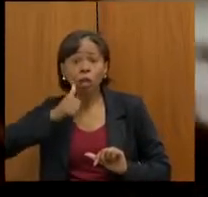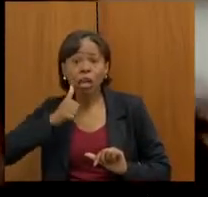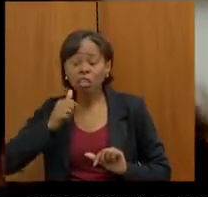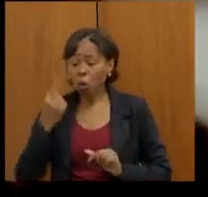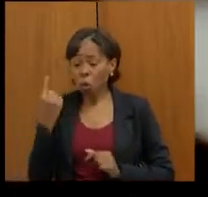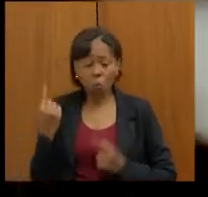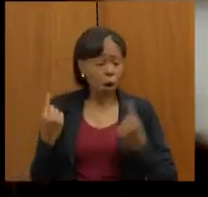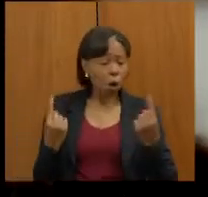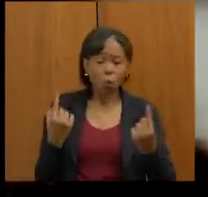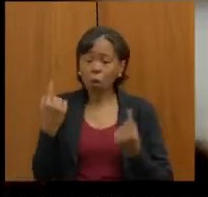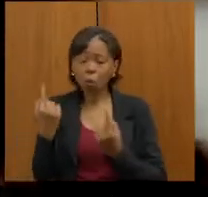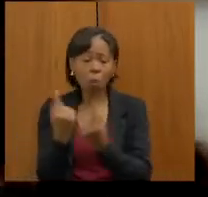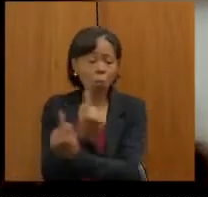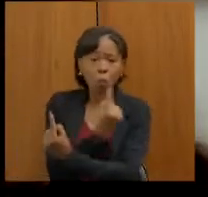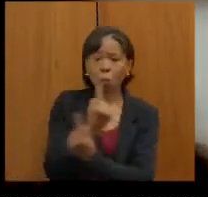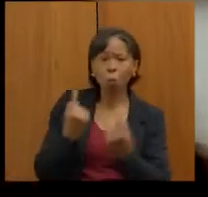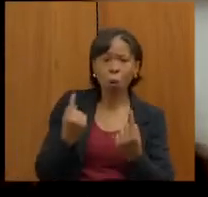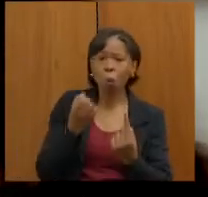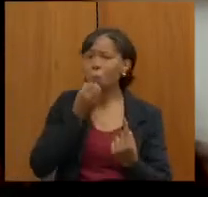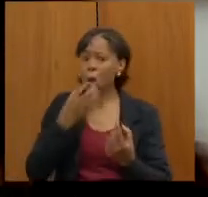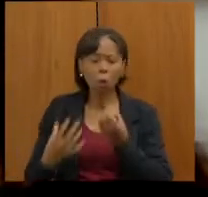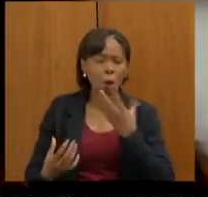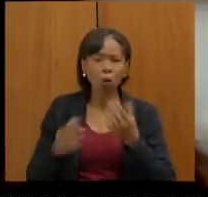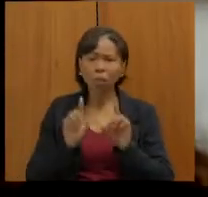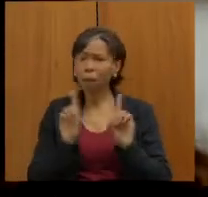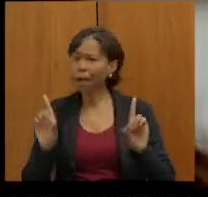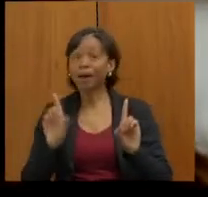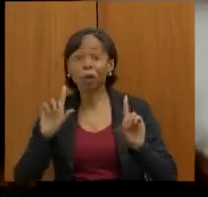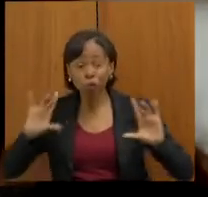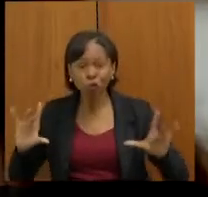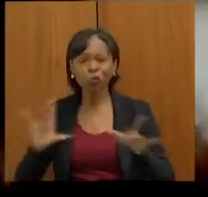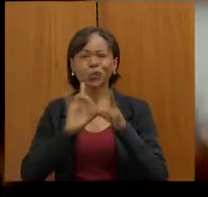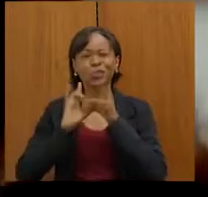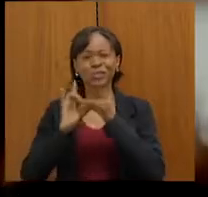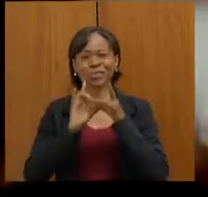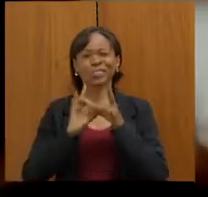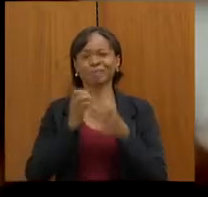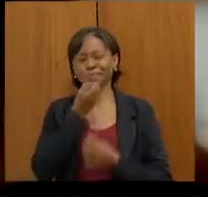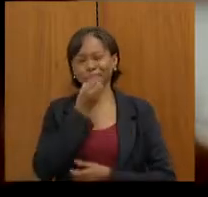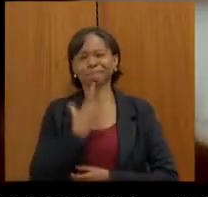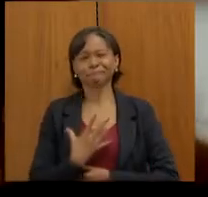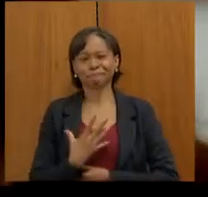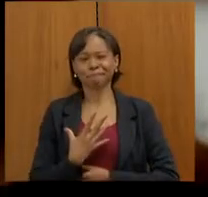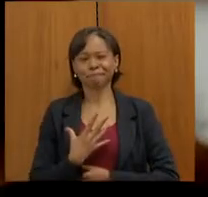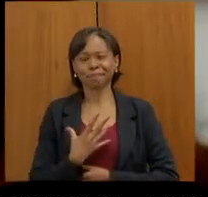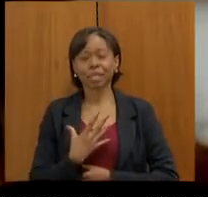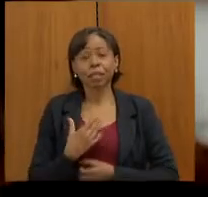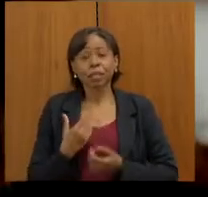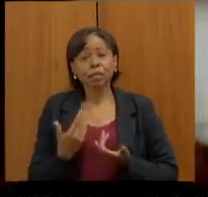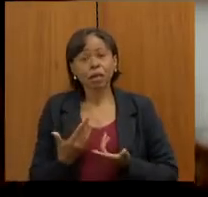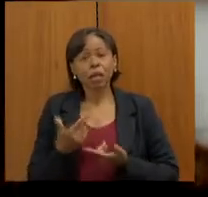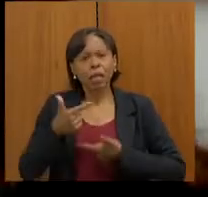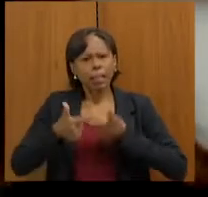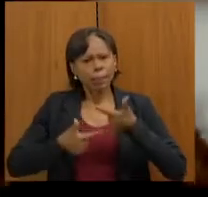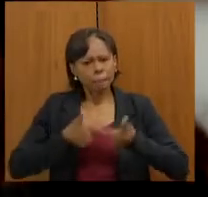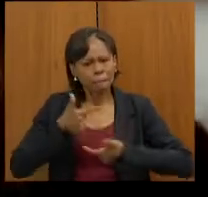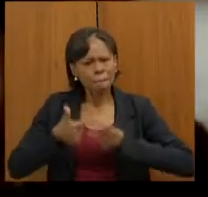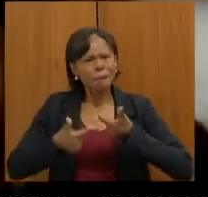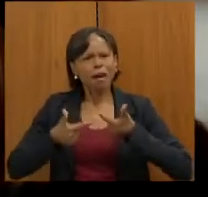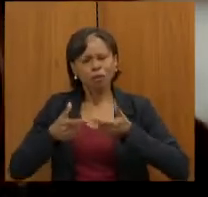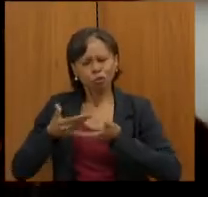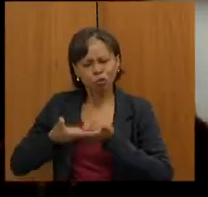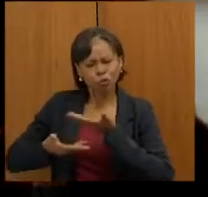Eu acredito muito na porta do nosso trabalho conjunto E nesse momento a despeito de tantas dificuldades eu